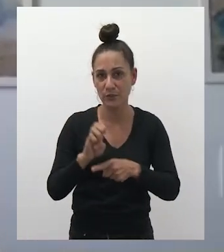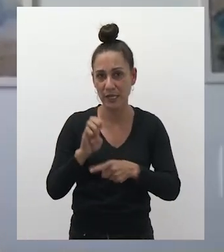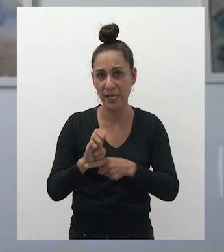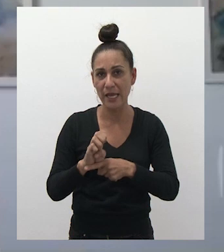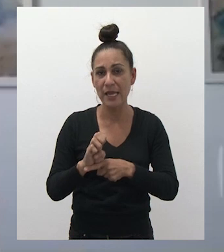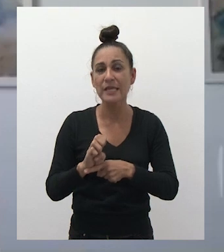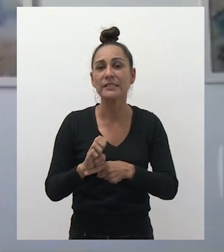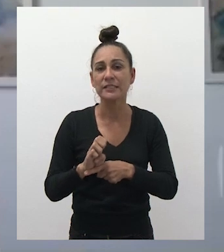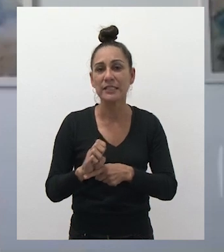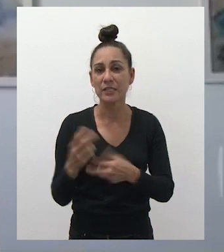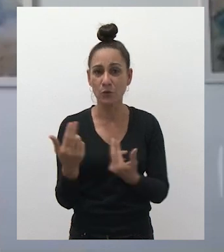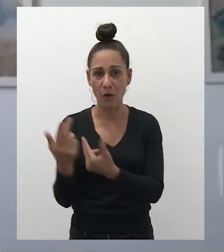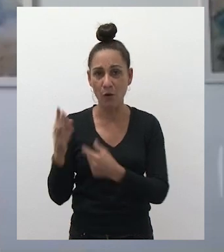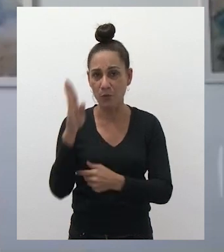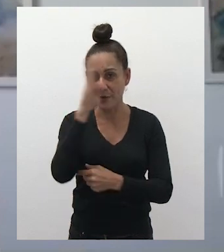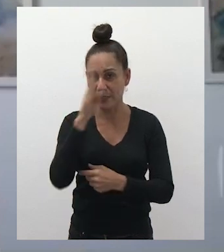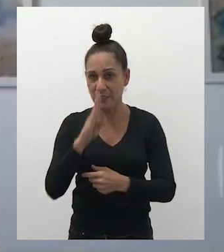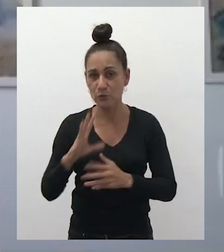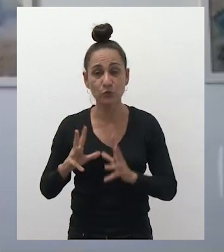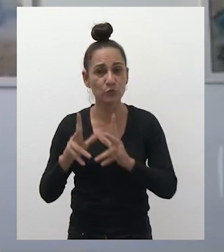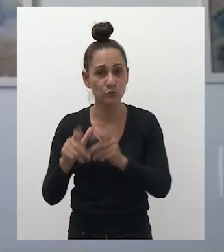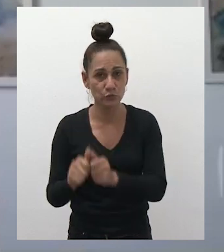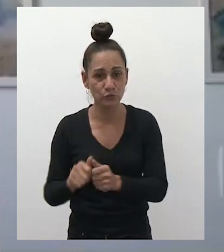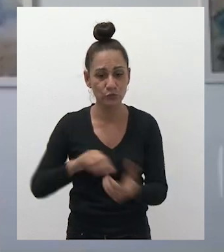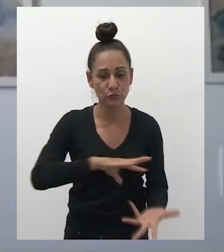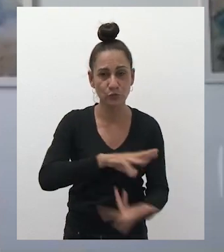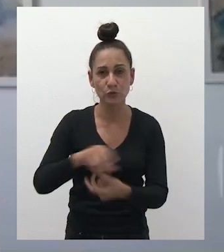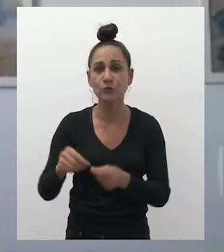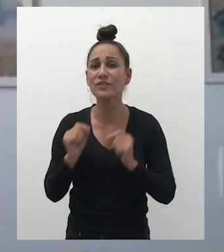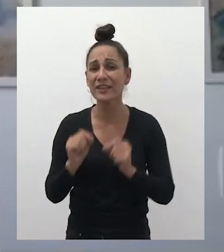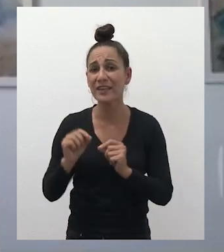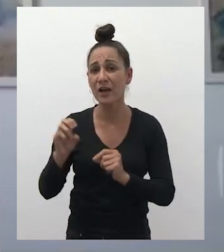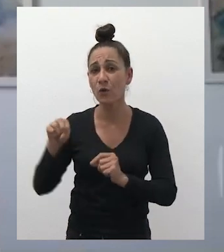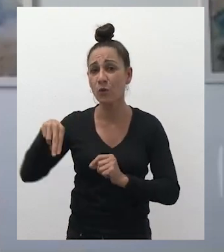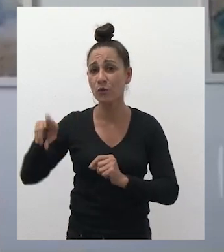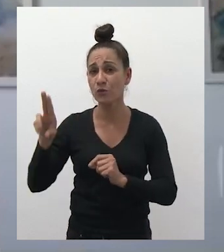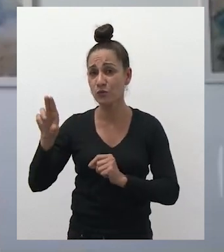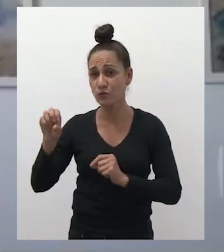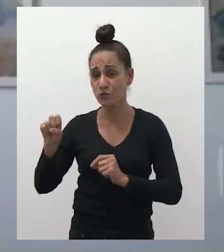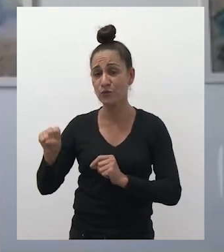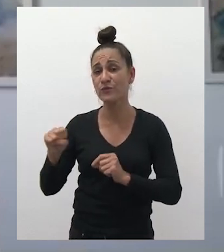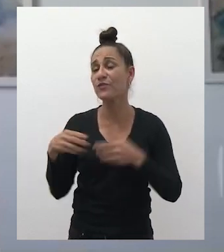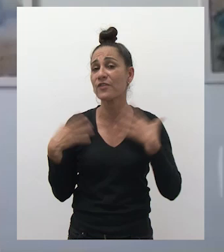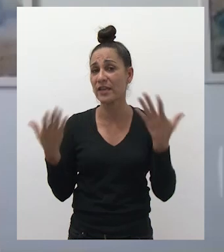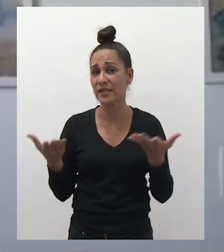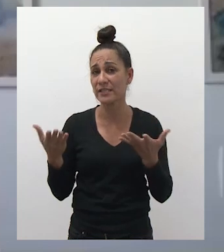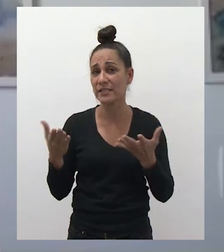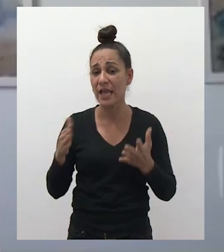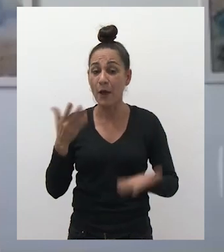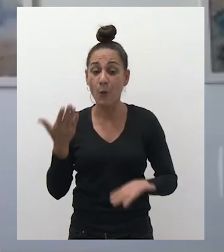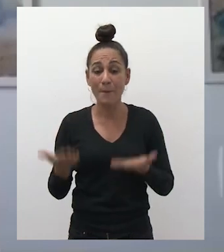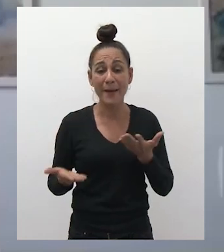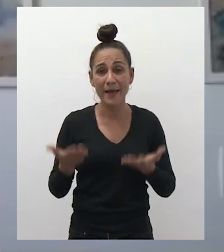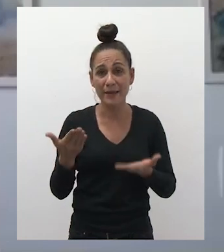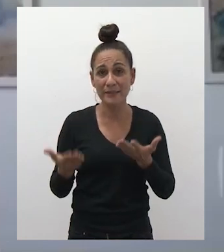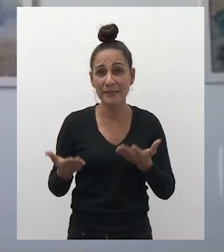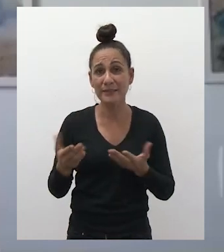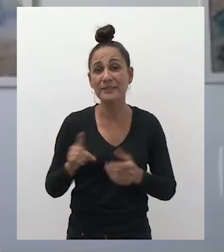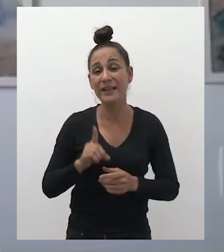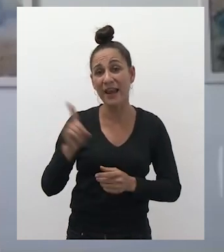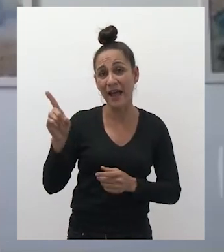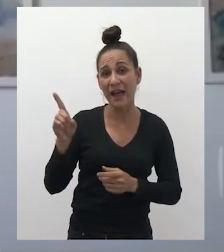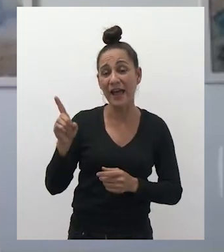Brasil do mundo todo. O que a ONU fez? Um balanço. Não tem o dia 1º de janeiro, que as Casas Bahia,